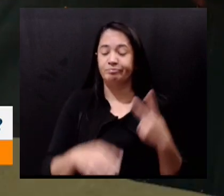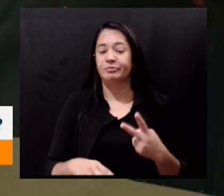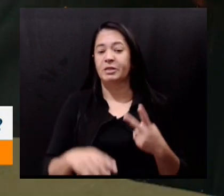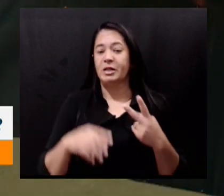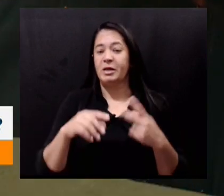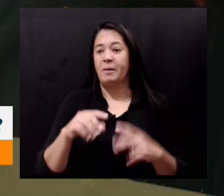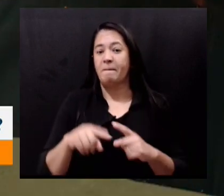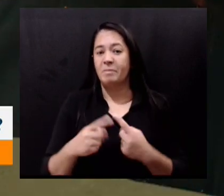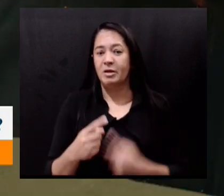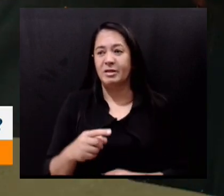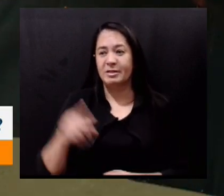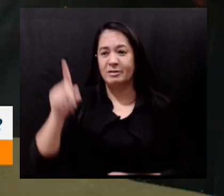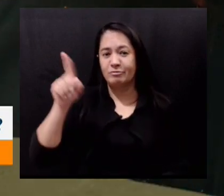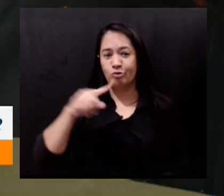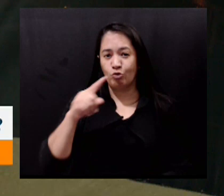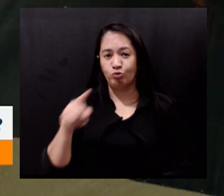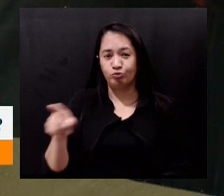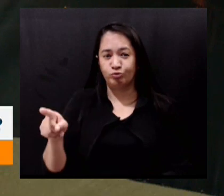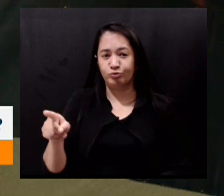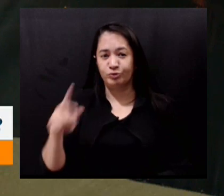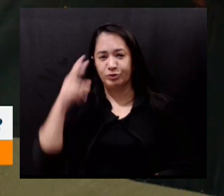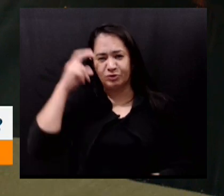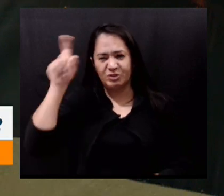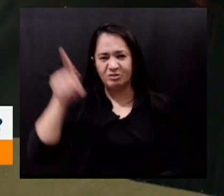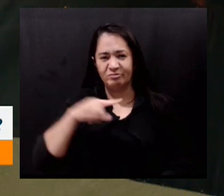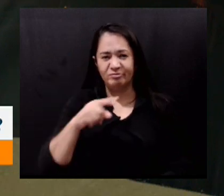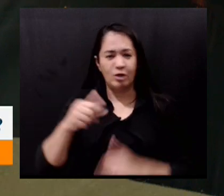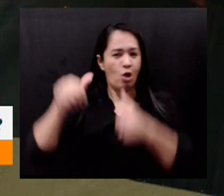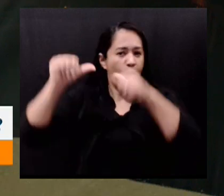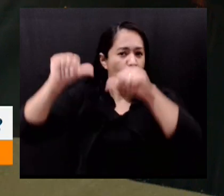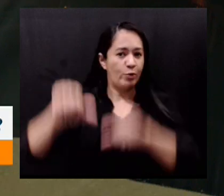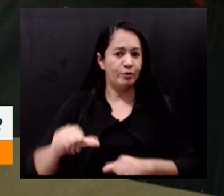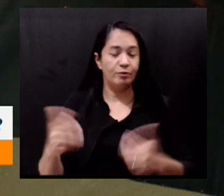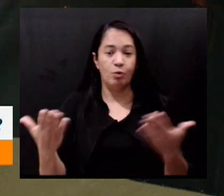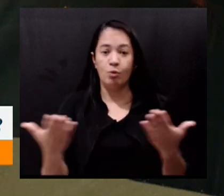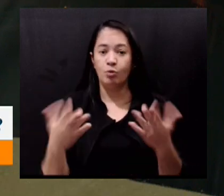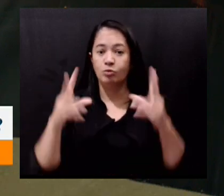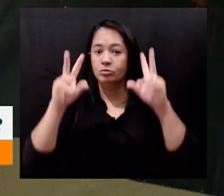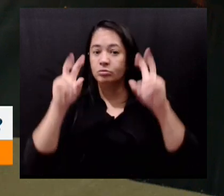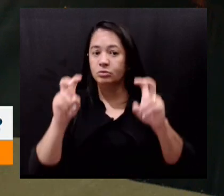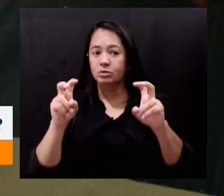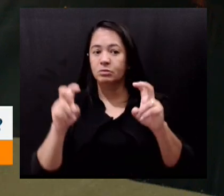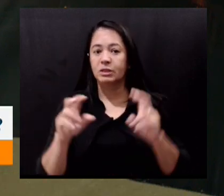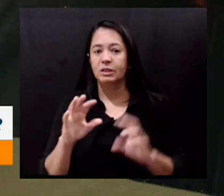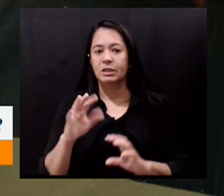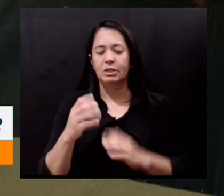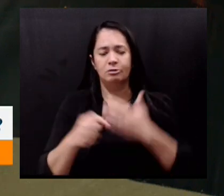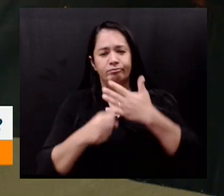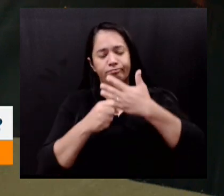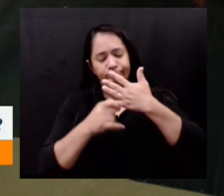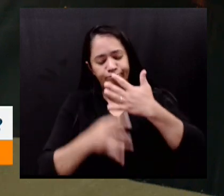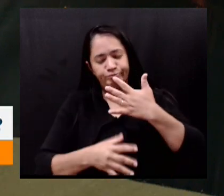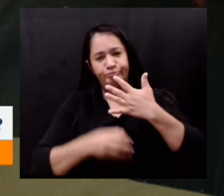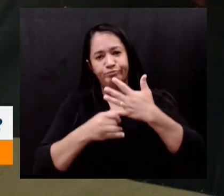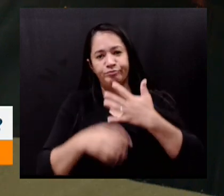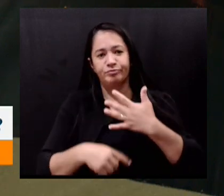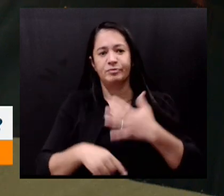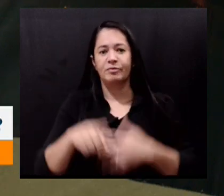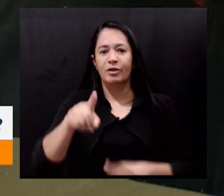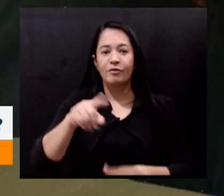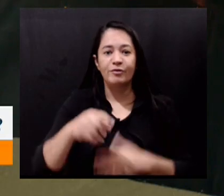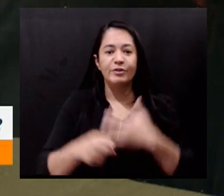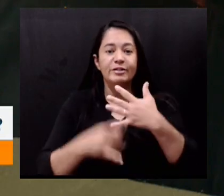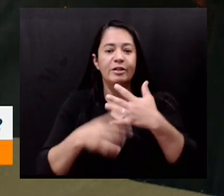cancelamento. É um tema que a gente traz hoje e que gera muitos comentários, né. que você está comentando aí do outro lado, né? Você